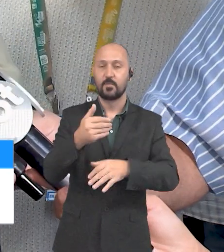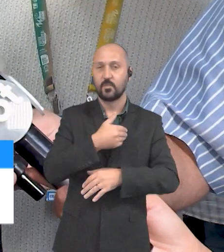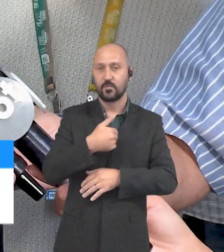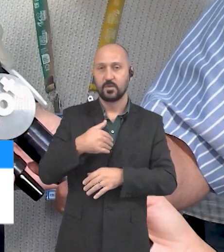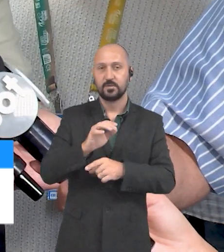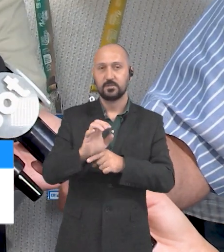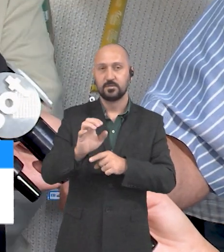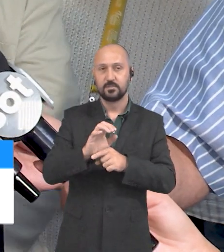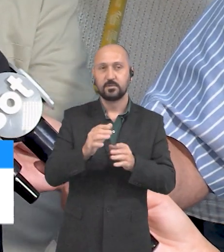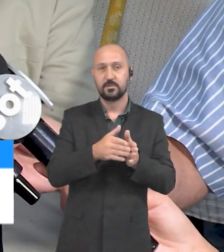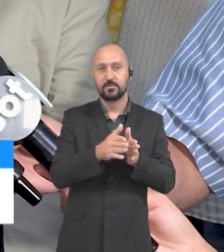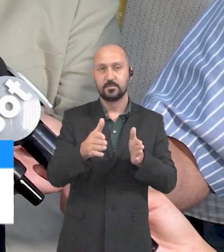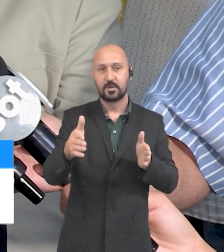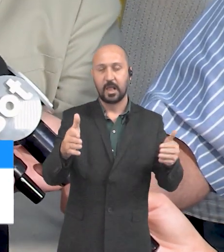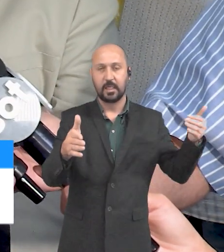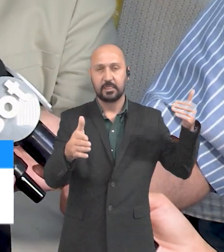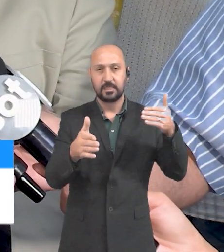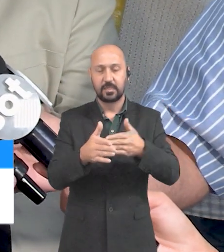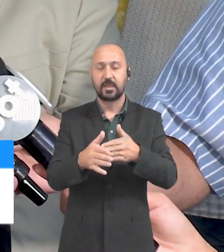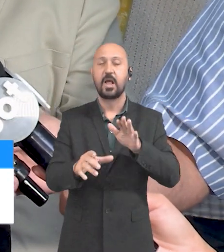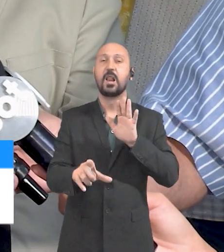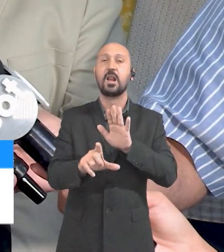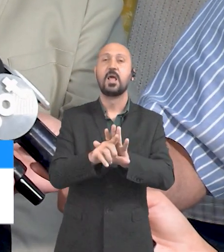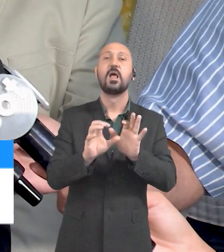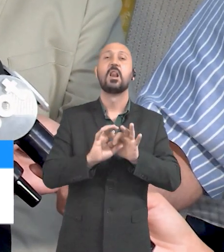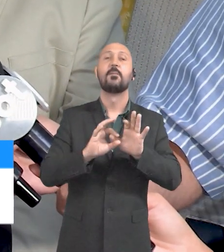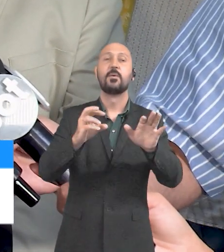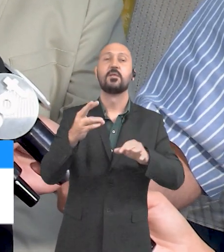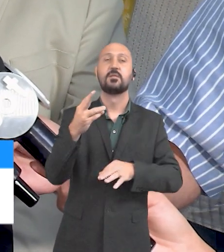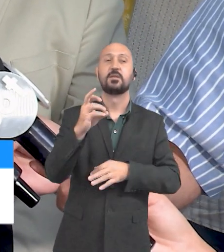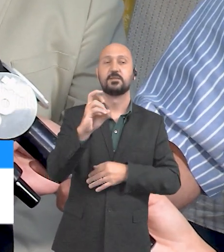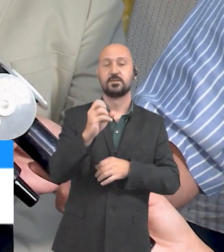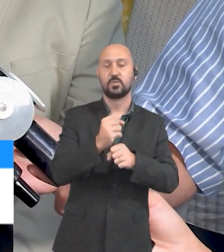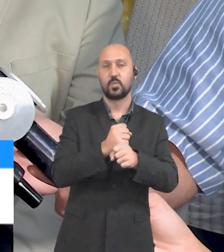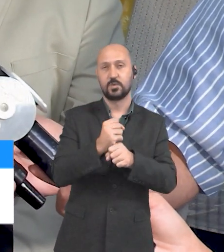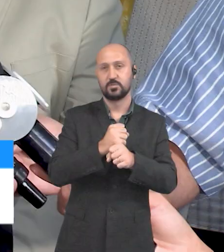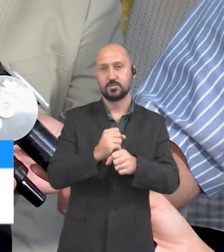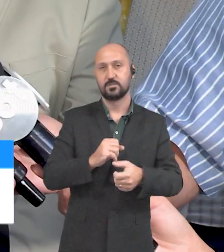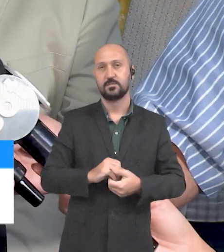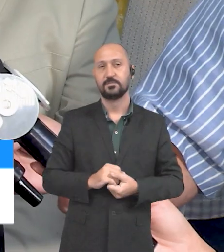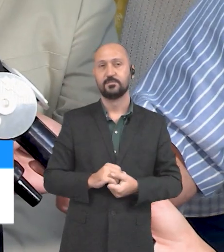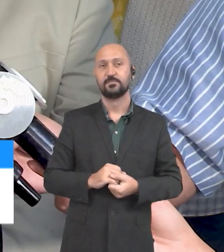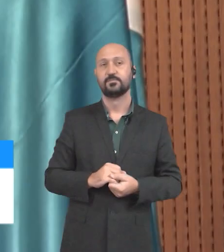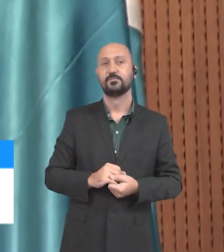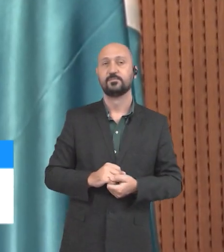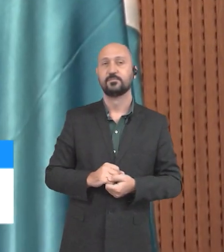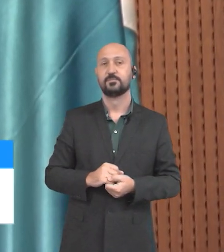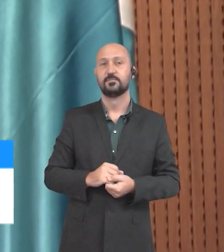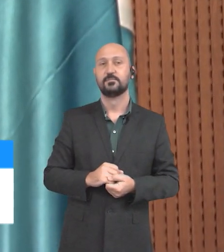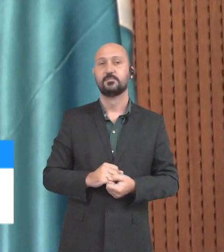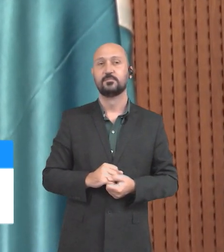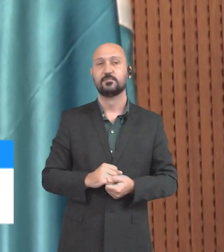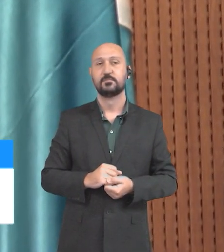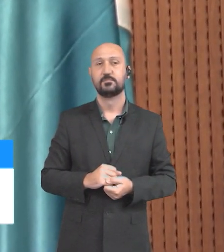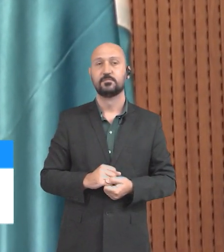ao governo do estado pelo período máximo que a legislação permite, que é de até 35 anos.